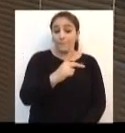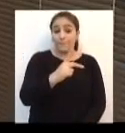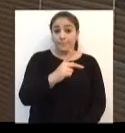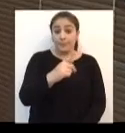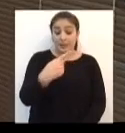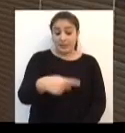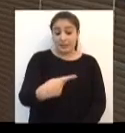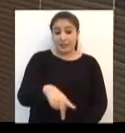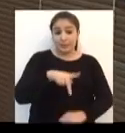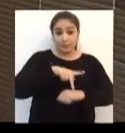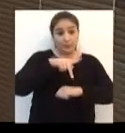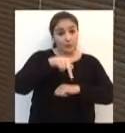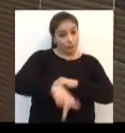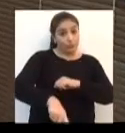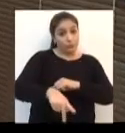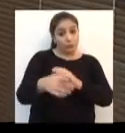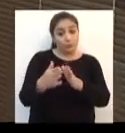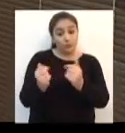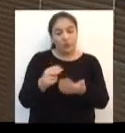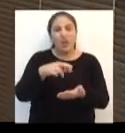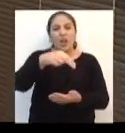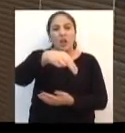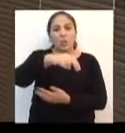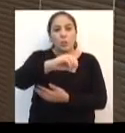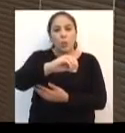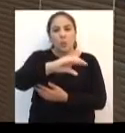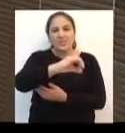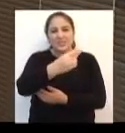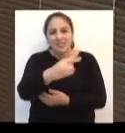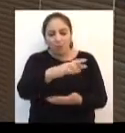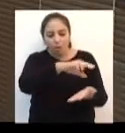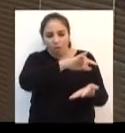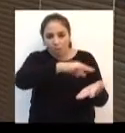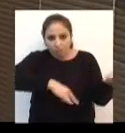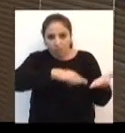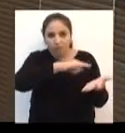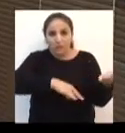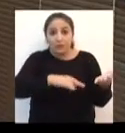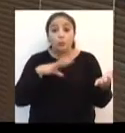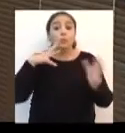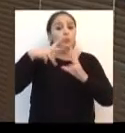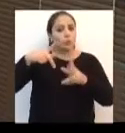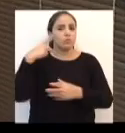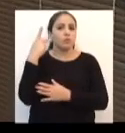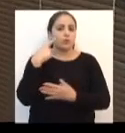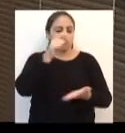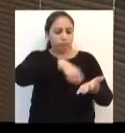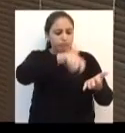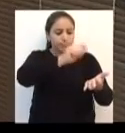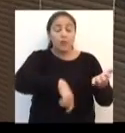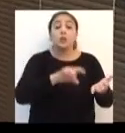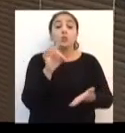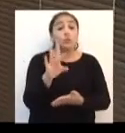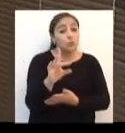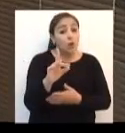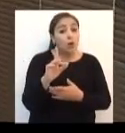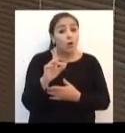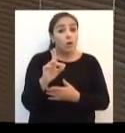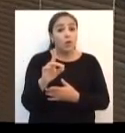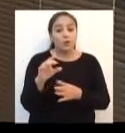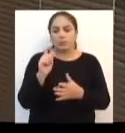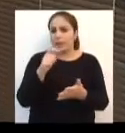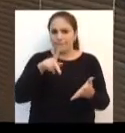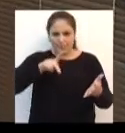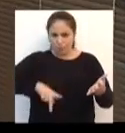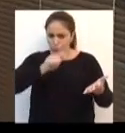de Passo Fundo encaminhar uma moção e diversos vereadores assinaram. Somente quem não